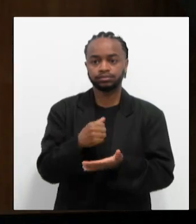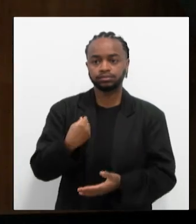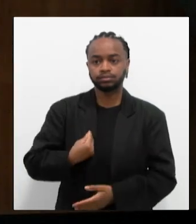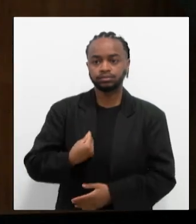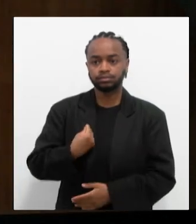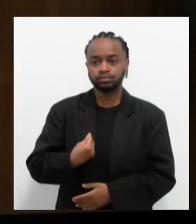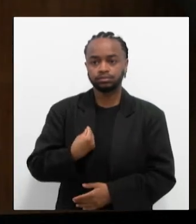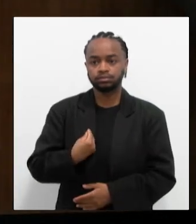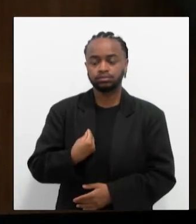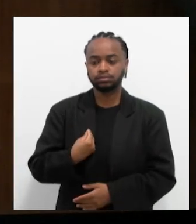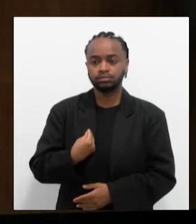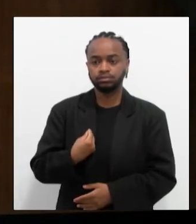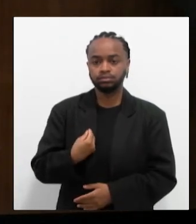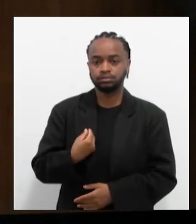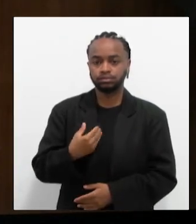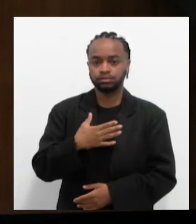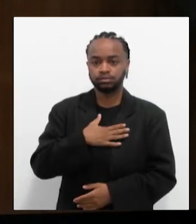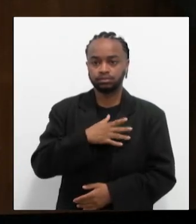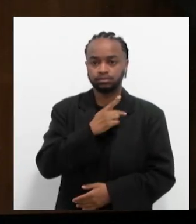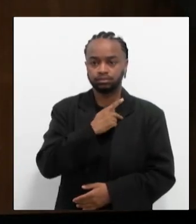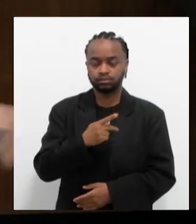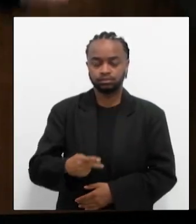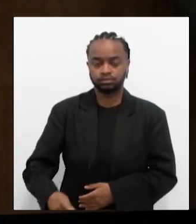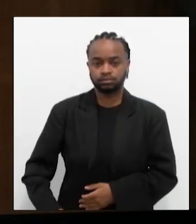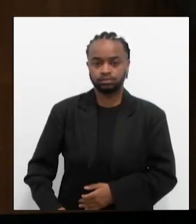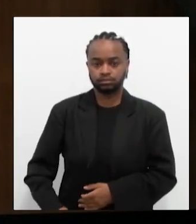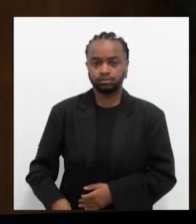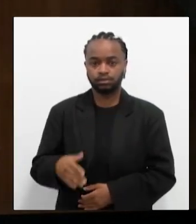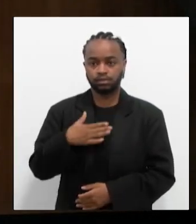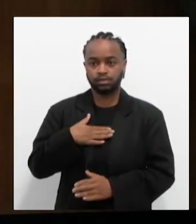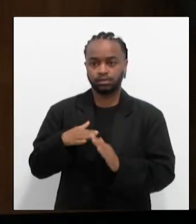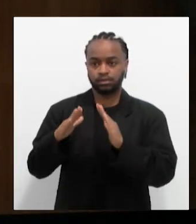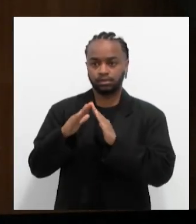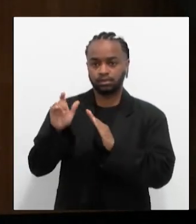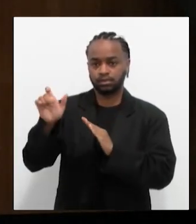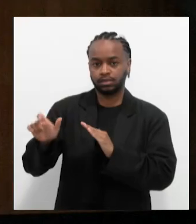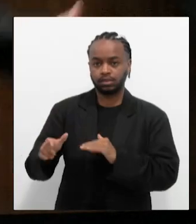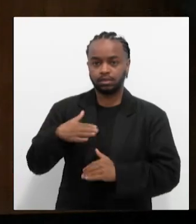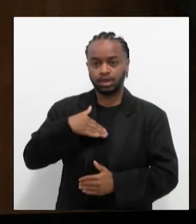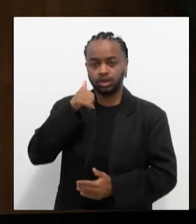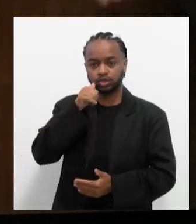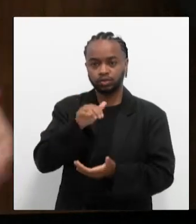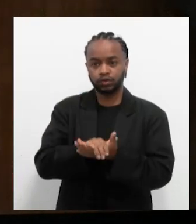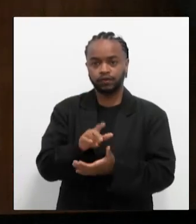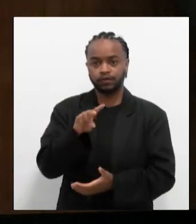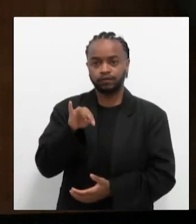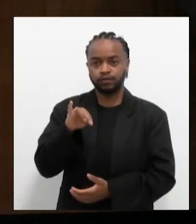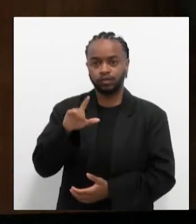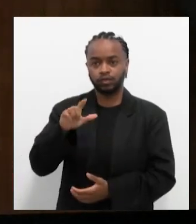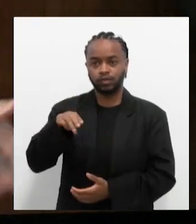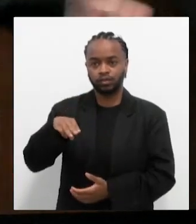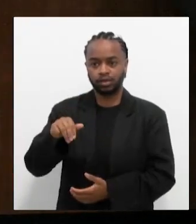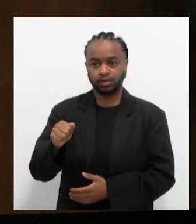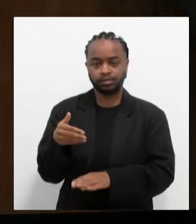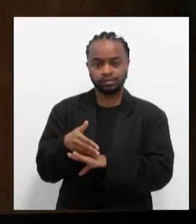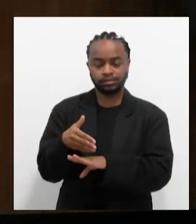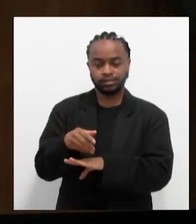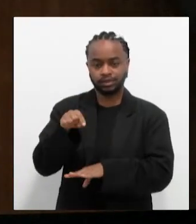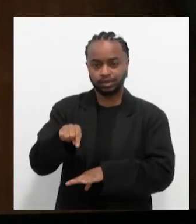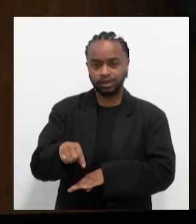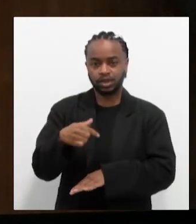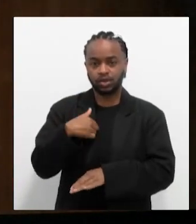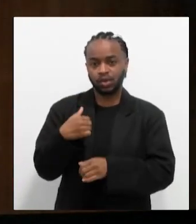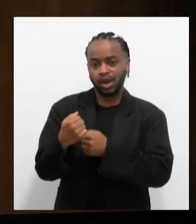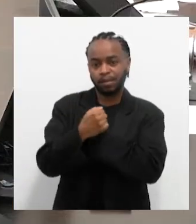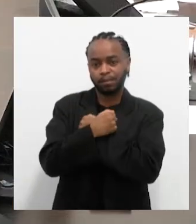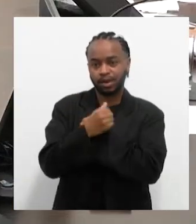presença da minha presidenta da minha casa, a minha esposa Vilma, que está aqui, e quero mandar um abraço hoje